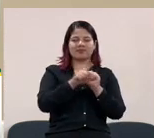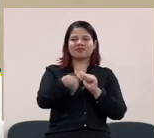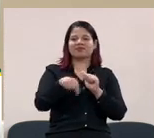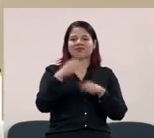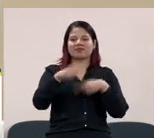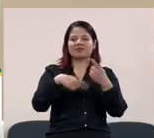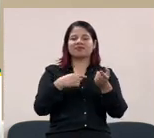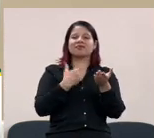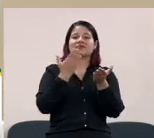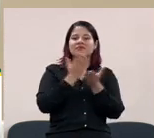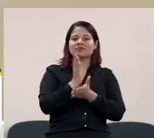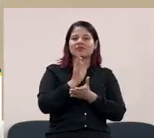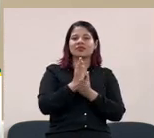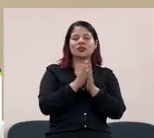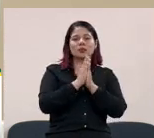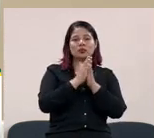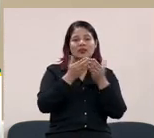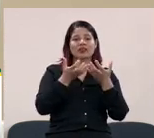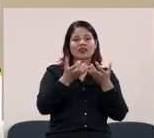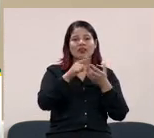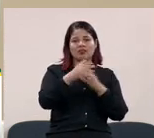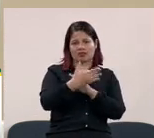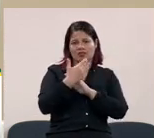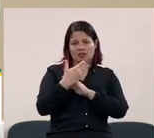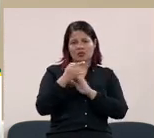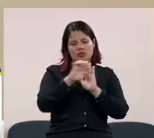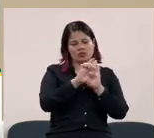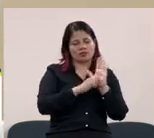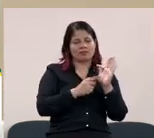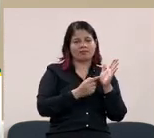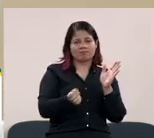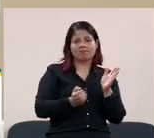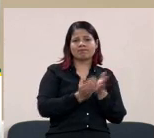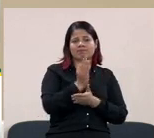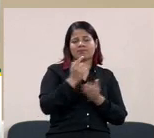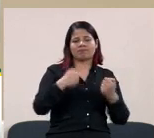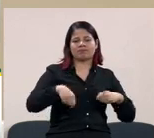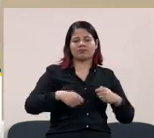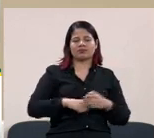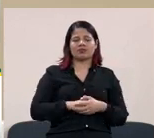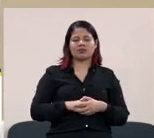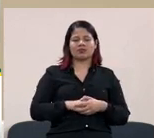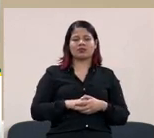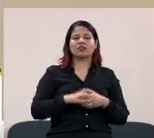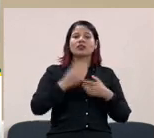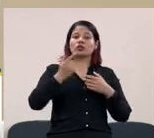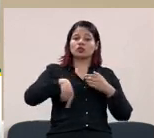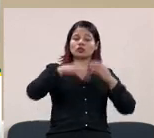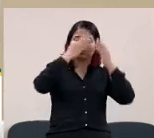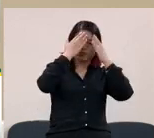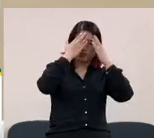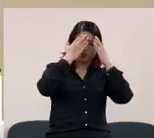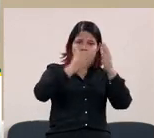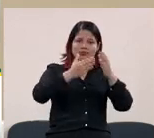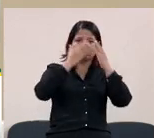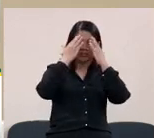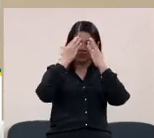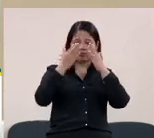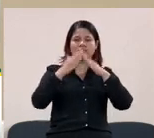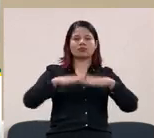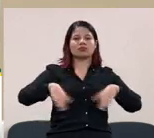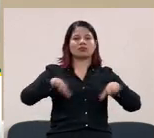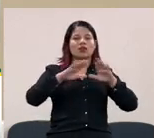nossa universidade por meio da nossa estatuinte. Aproveito a oportunidade mais uma vez para agradecer a todos